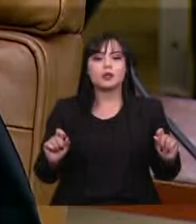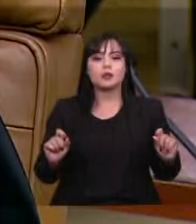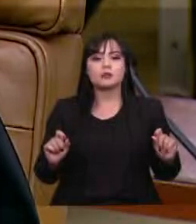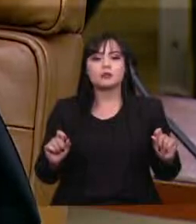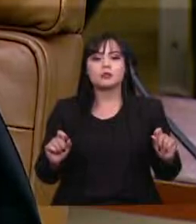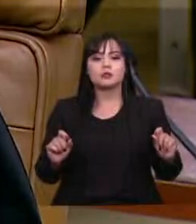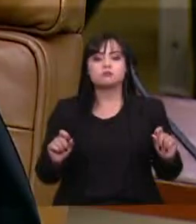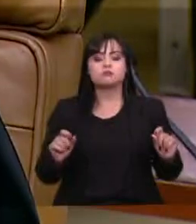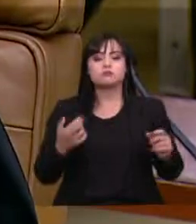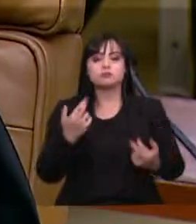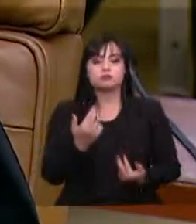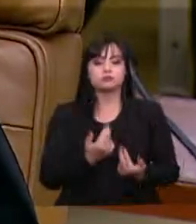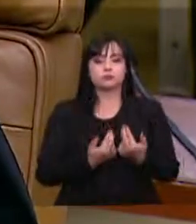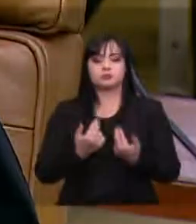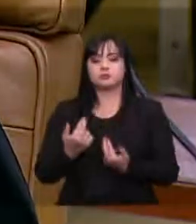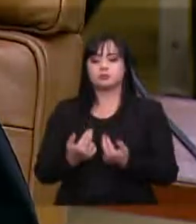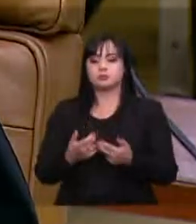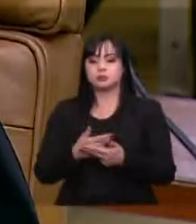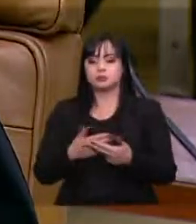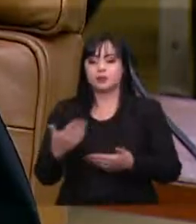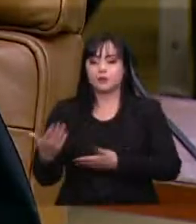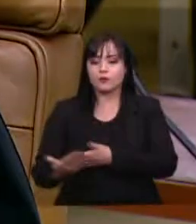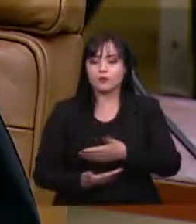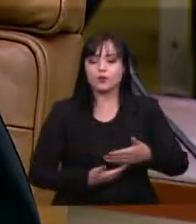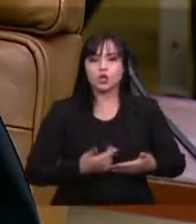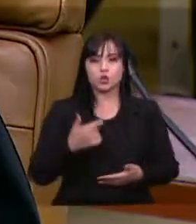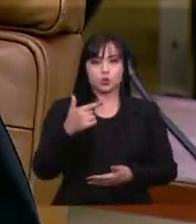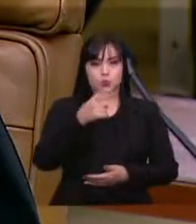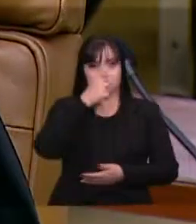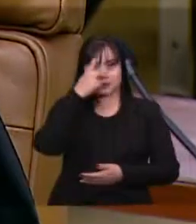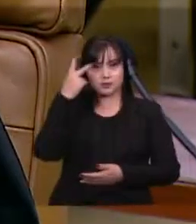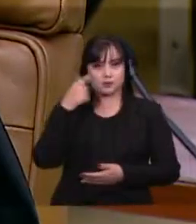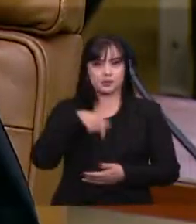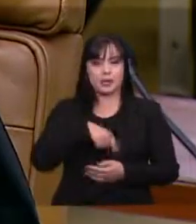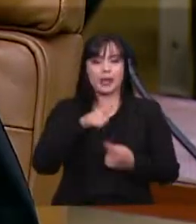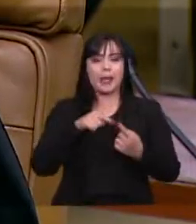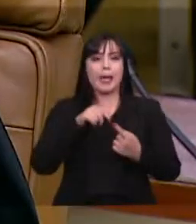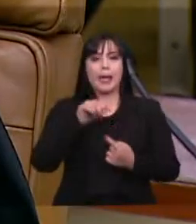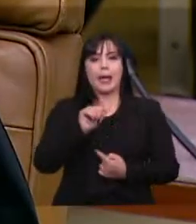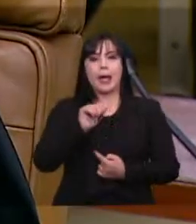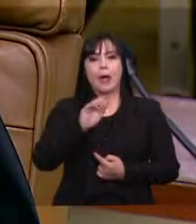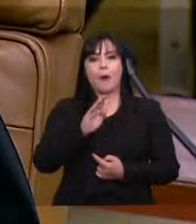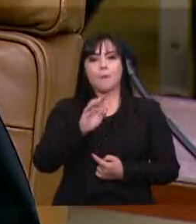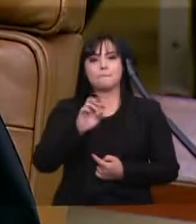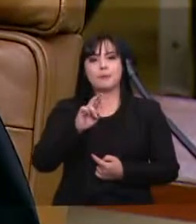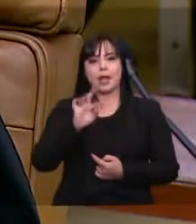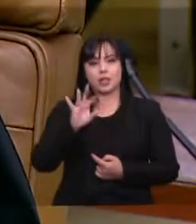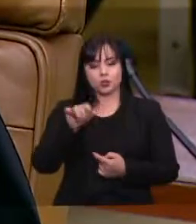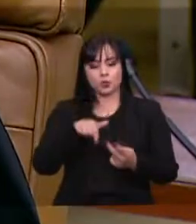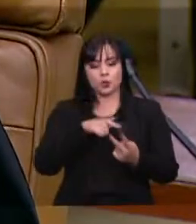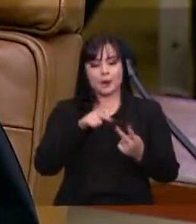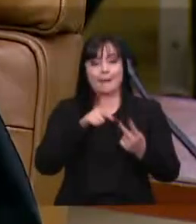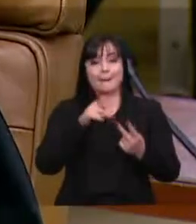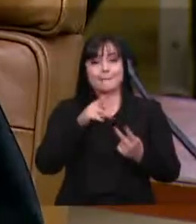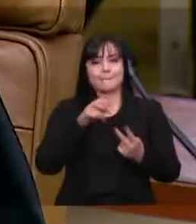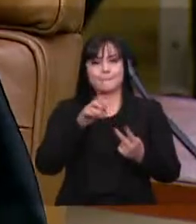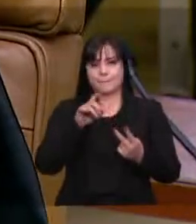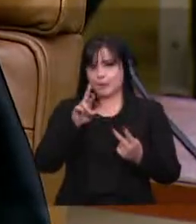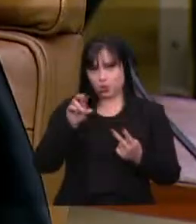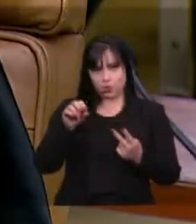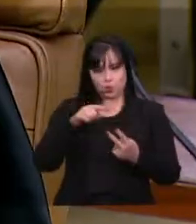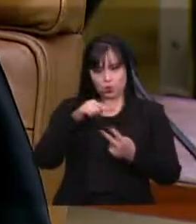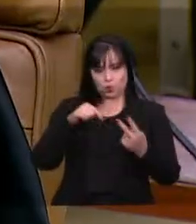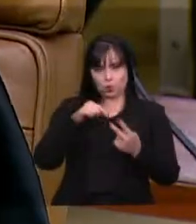às operações envolvendo duas pessoas Alberto e o chefe e Pedro Paulo bergamasque de Leoni